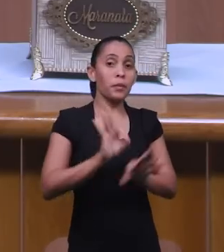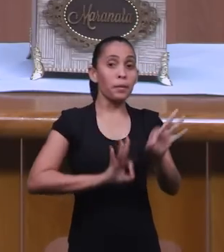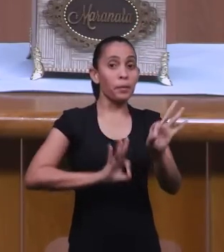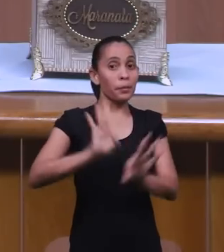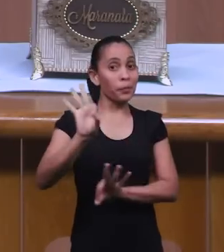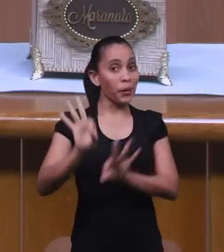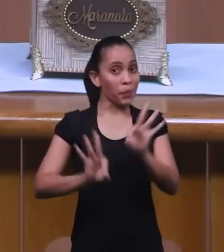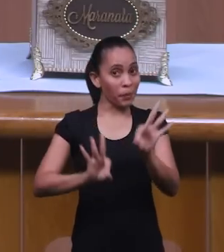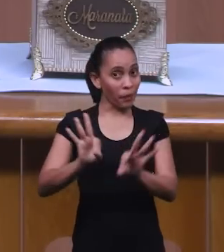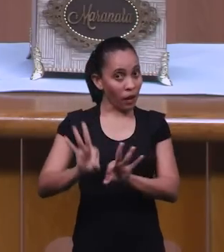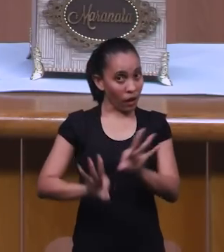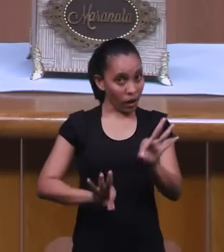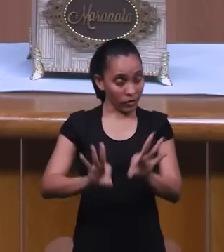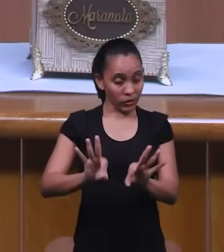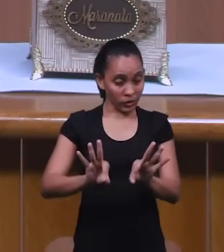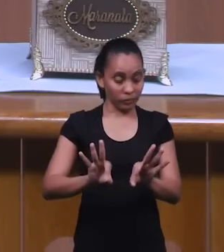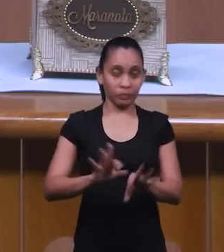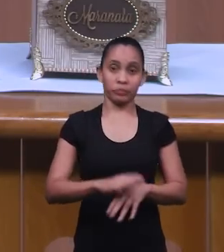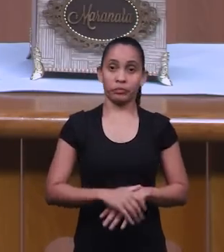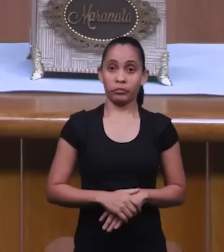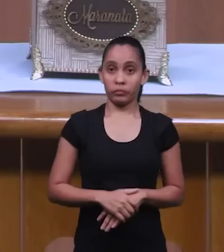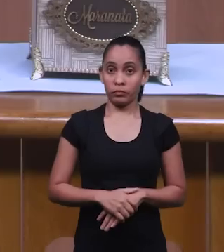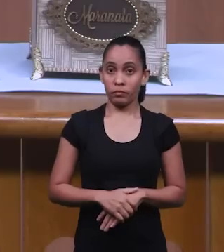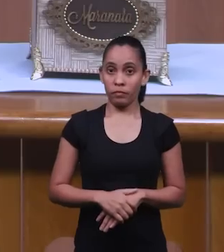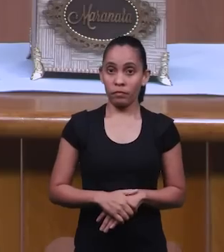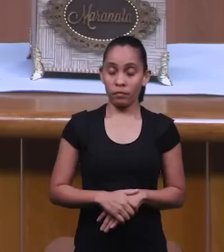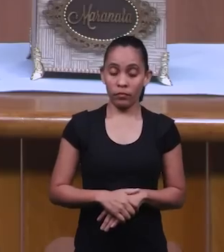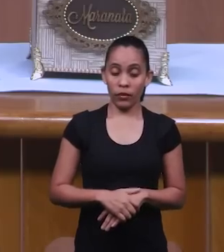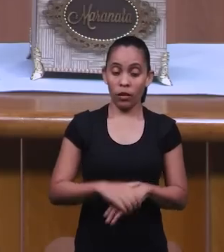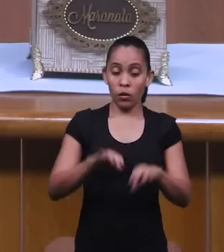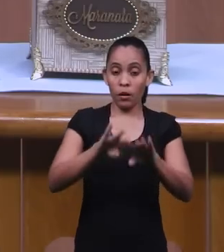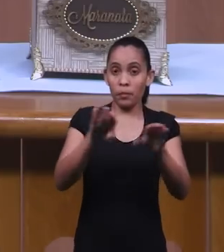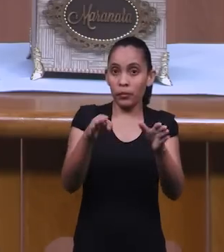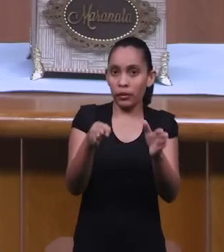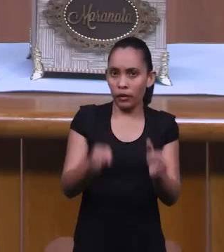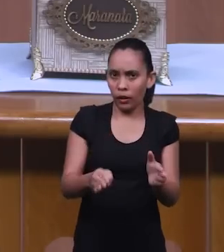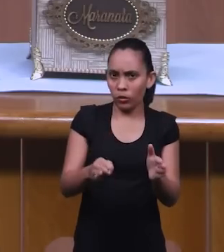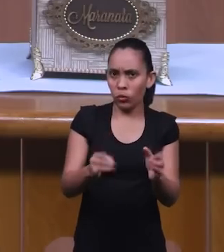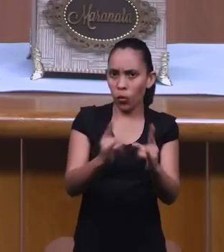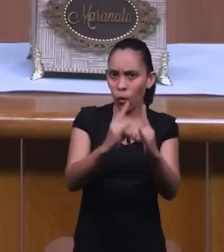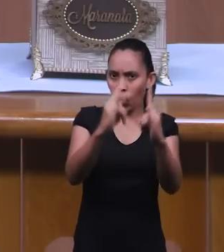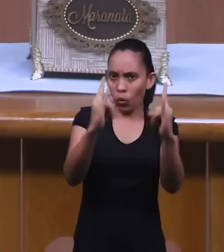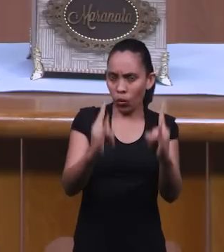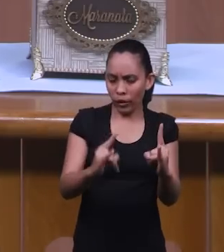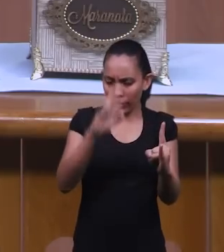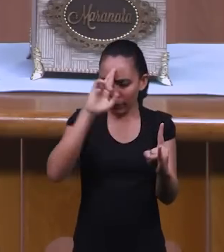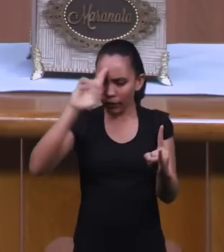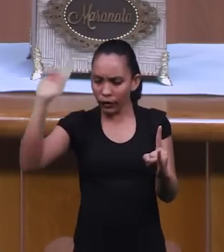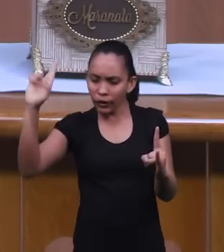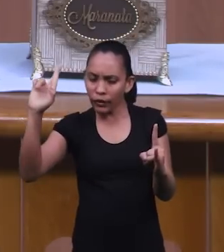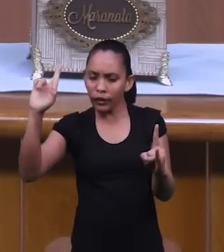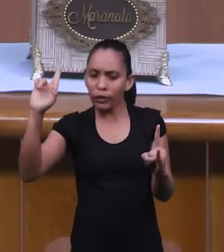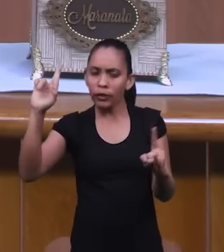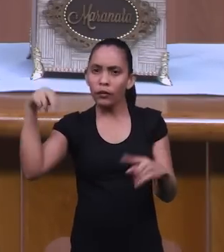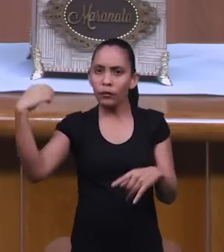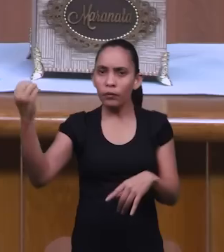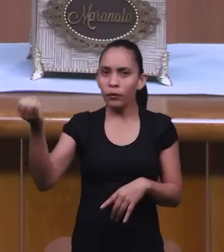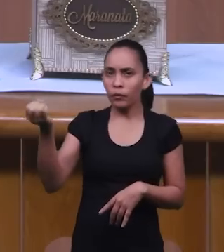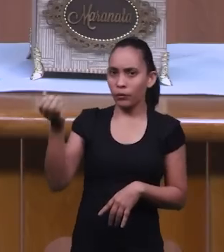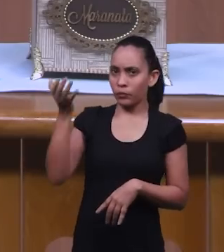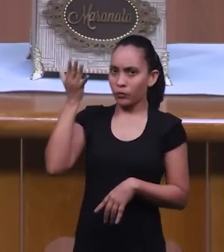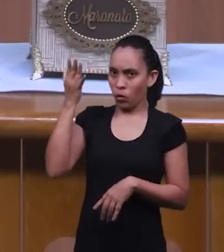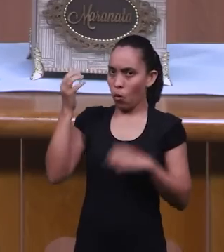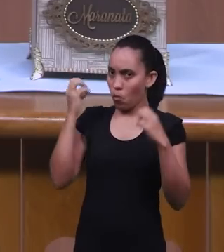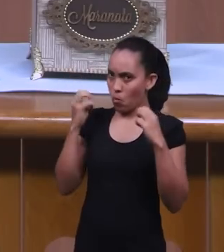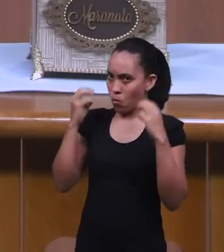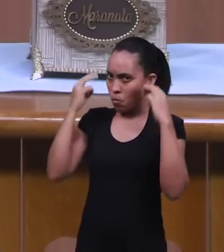Quando Moisés esteve no monte, o Senhor mostrou lá no monte o desenho. Na verdade, Moisés foi arrebatado ao céu,